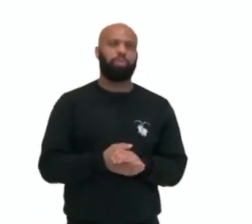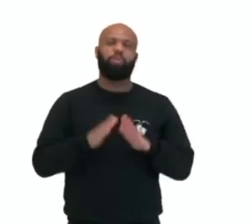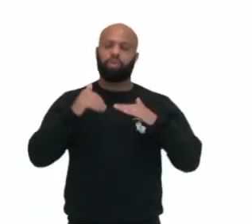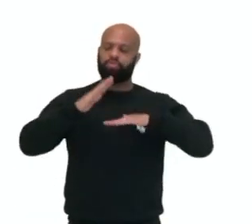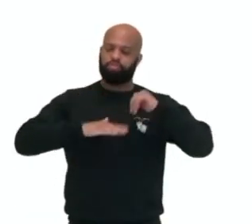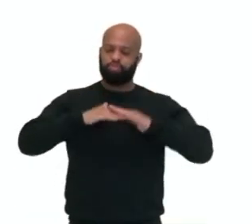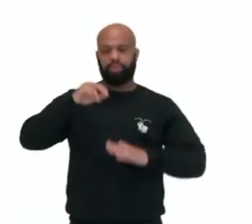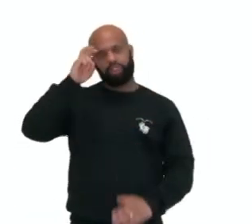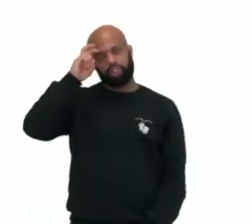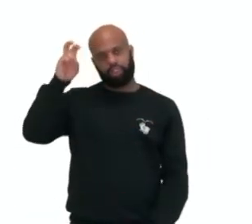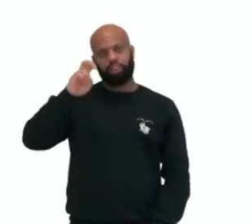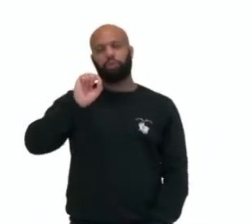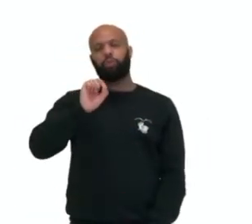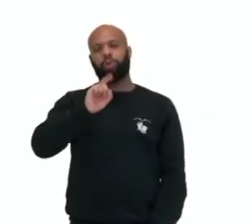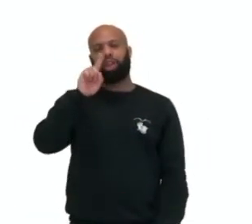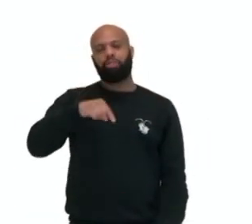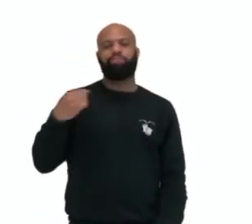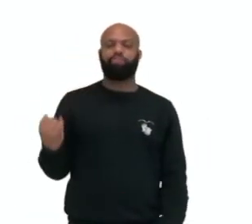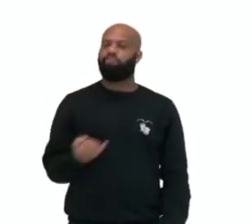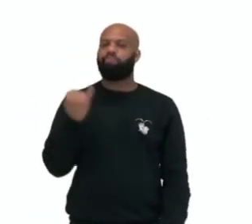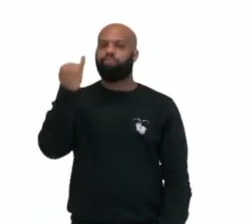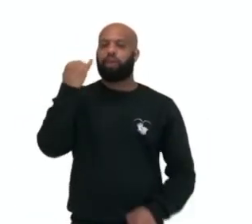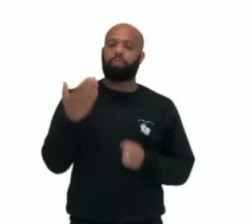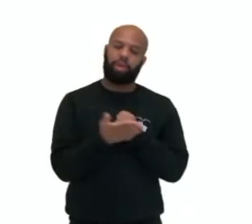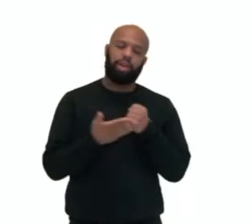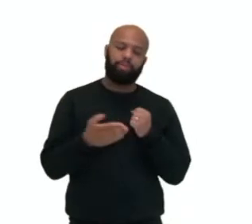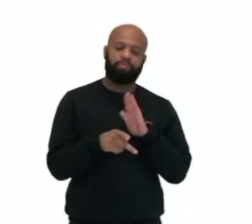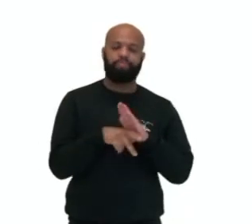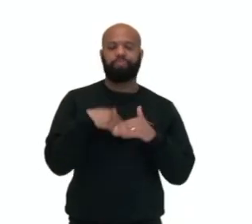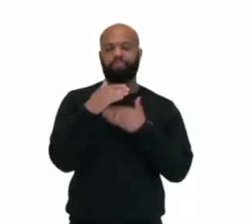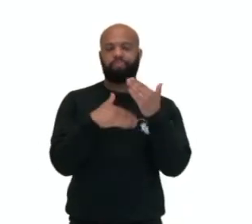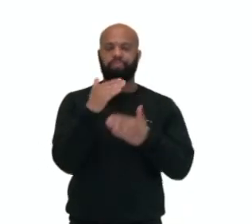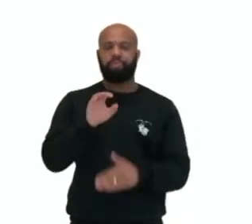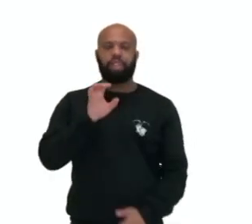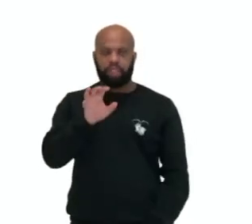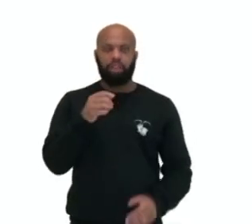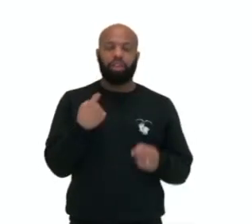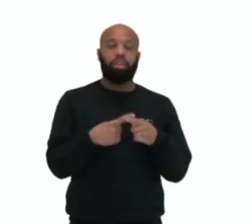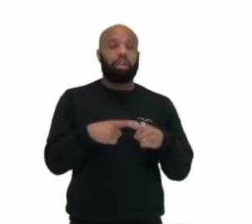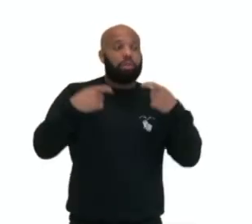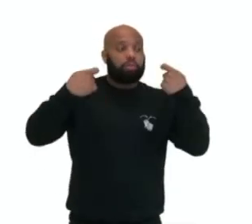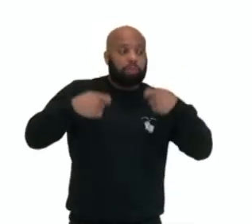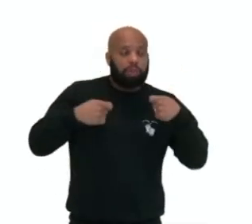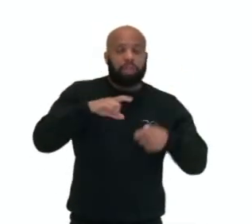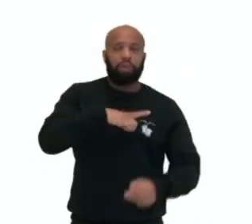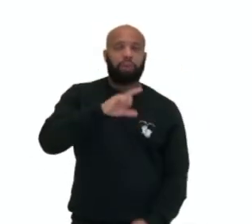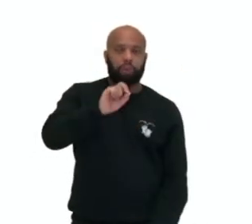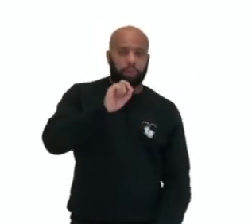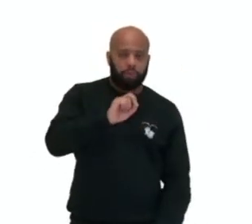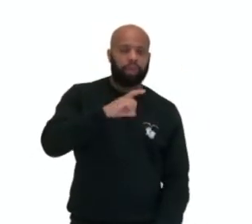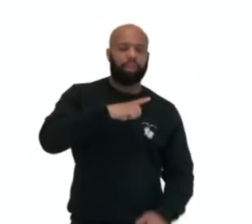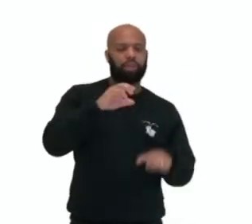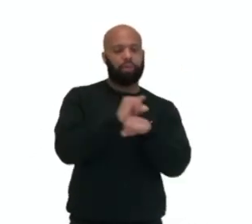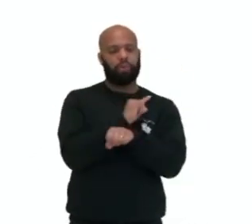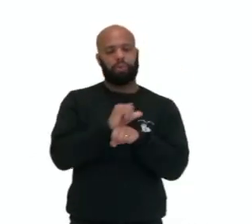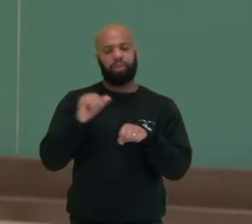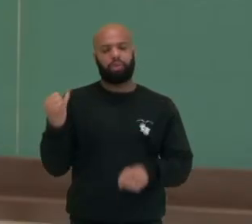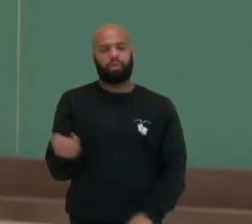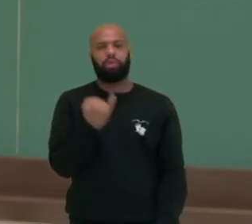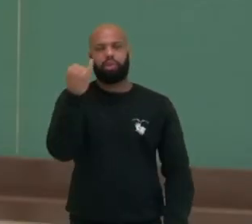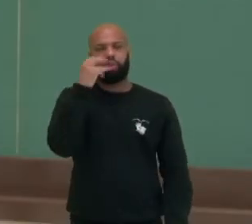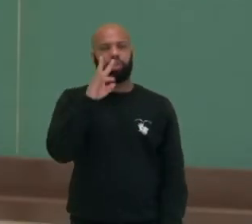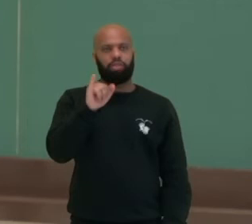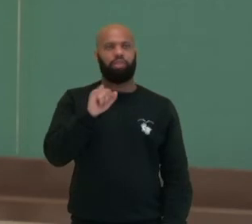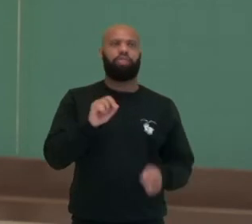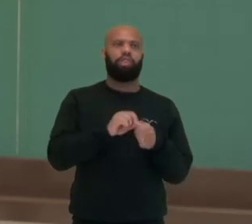e a inteligência tornam-se fundamentais no desenvolvimento das jogadas. A gente precisa ter estratégia para